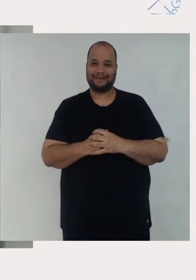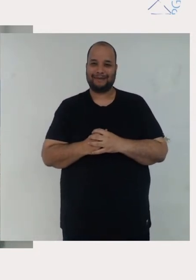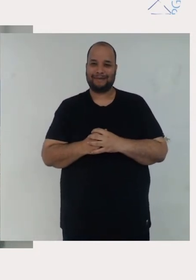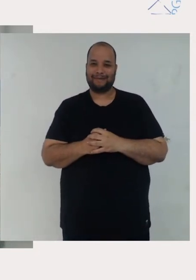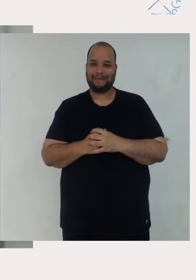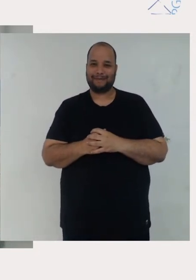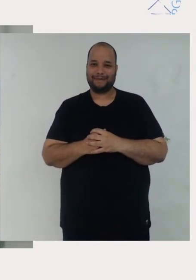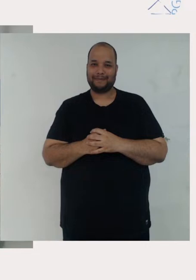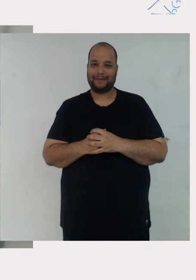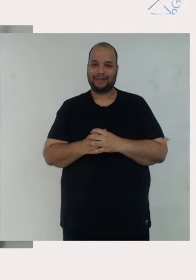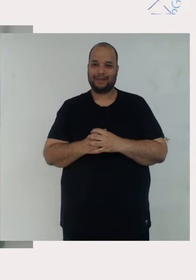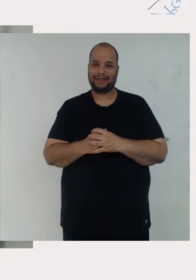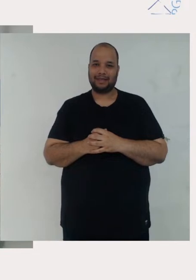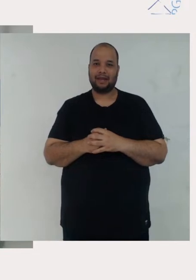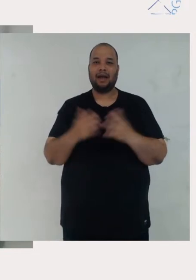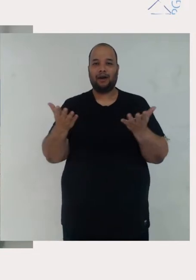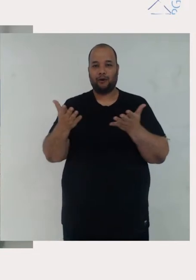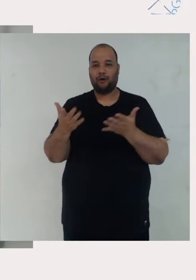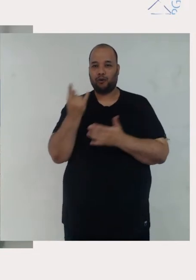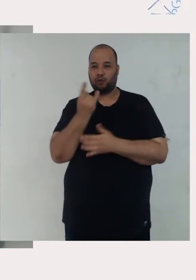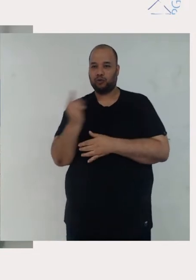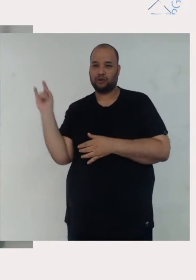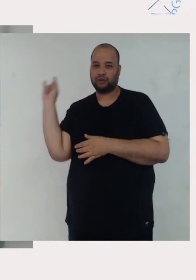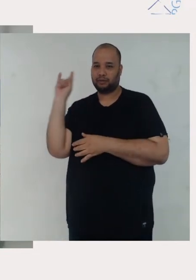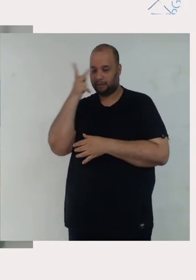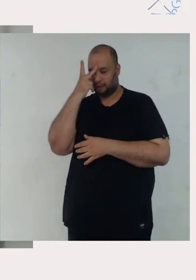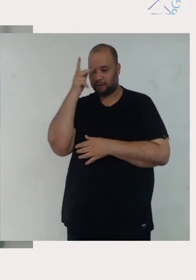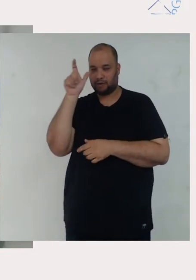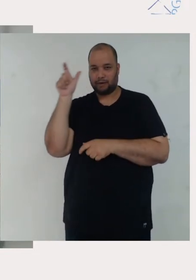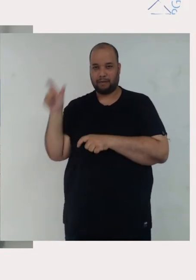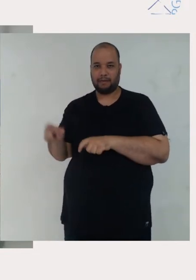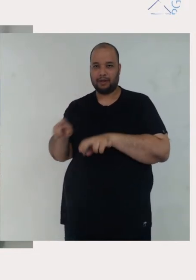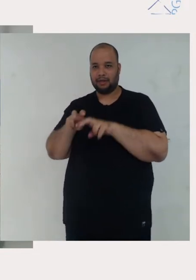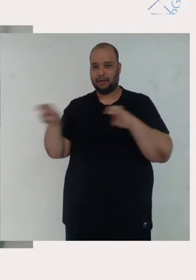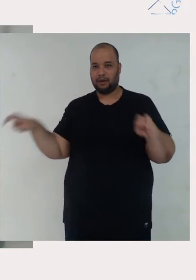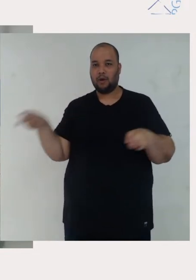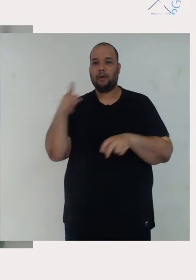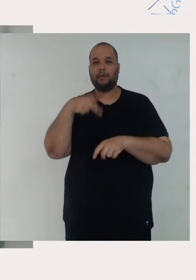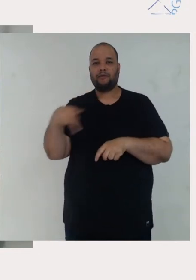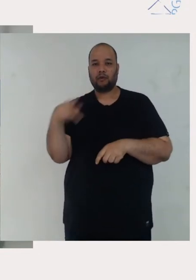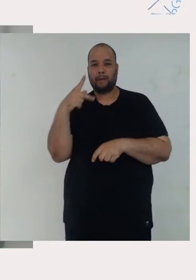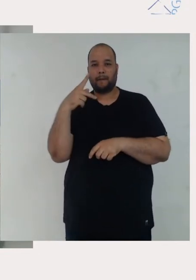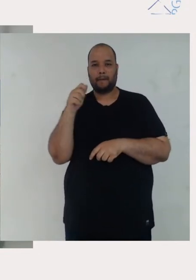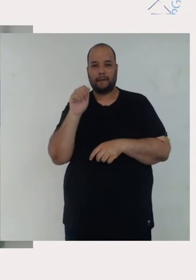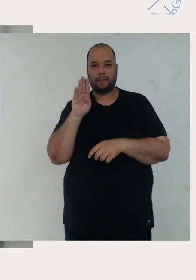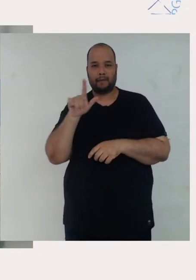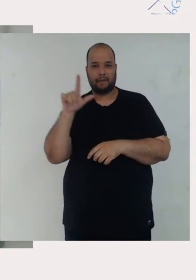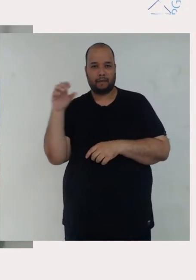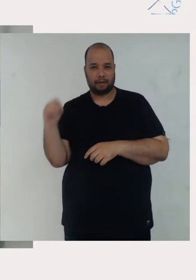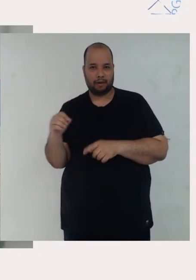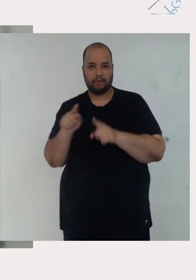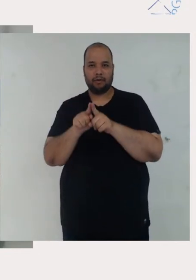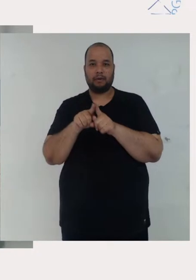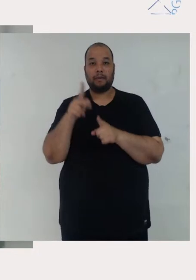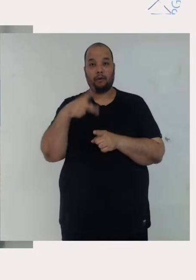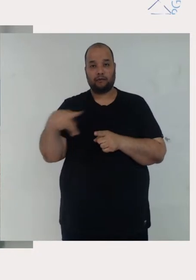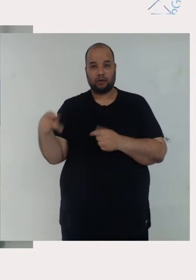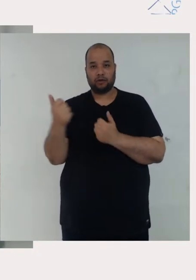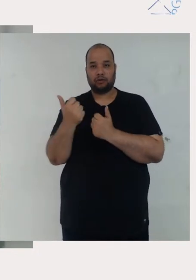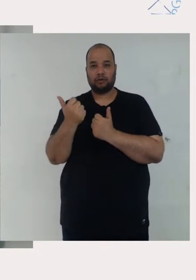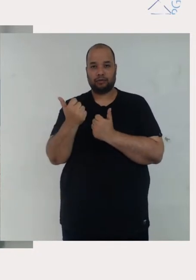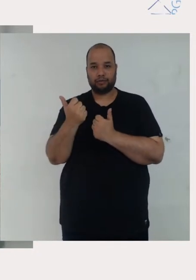passamos ao último integrante da mesa, então, que é o Paulo Cardellino Soto, que é professor